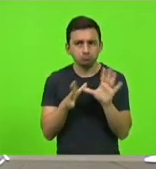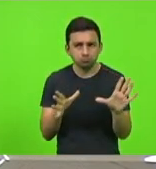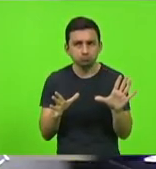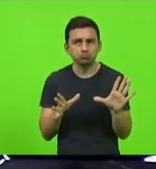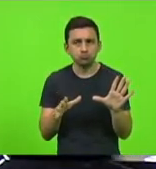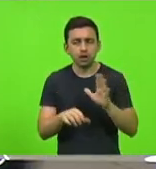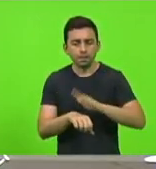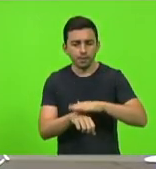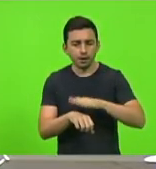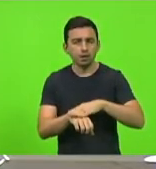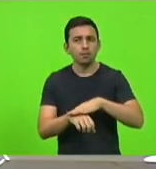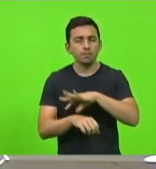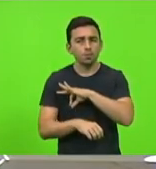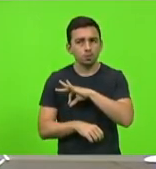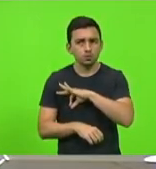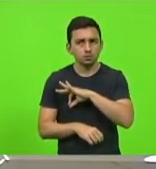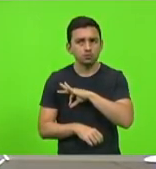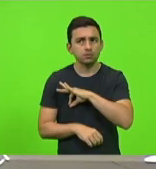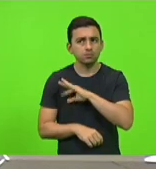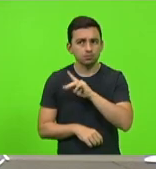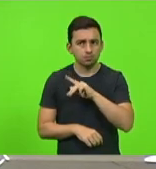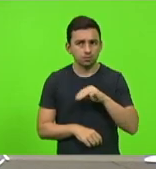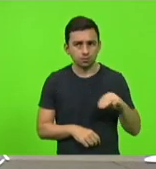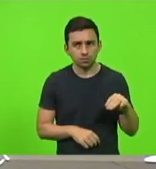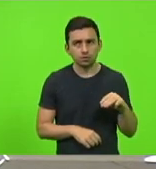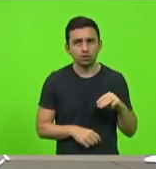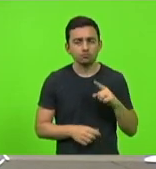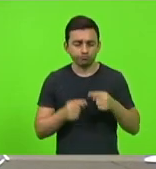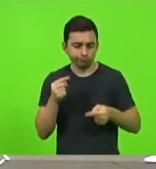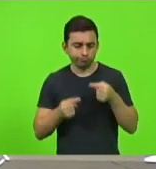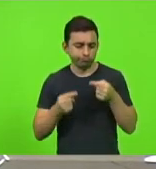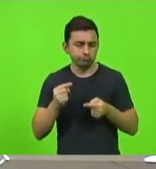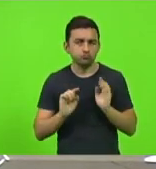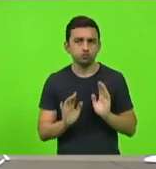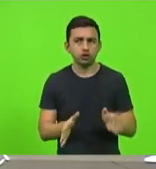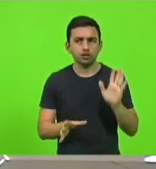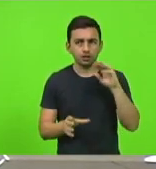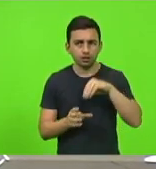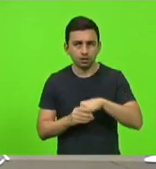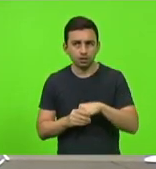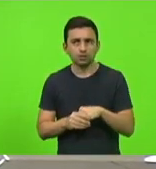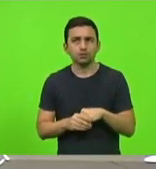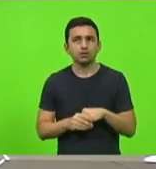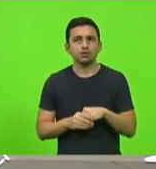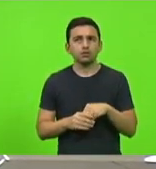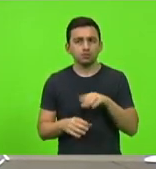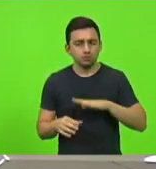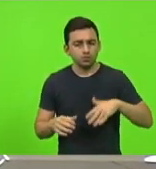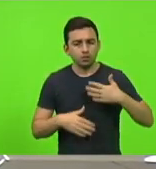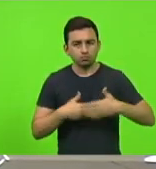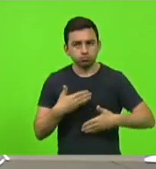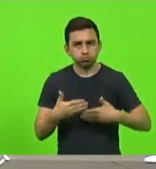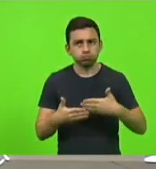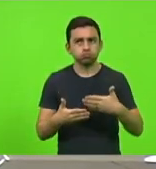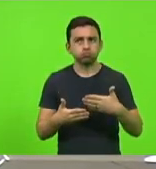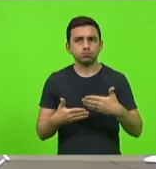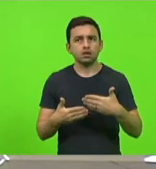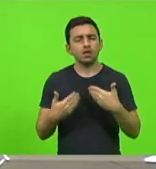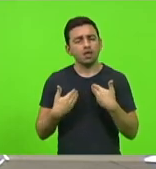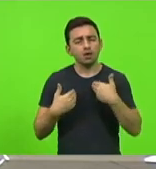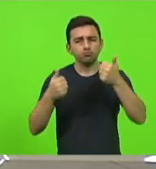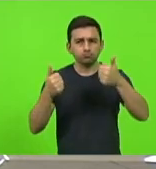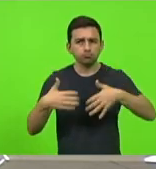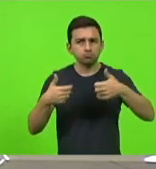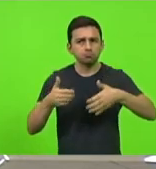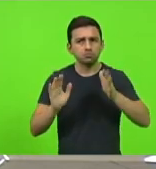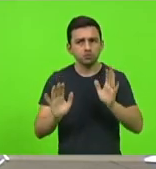da Polícia Militar pela discussão que nós fizemos no interno de toda a corporação ao longo deste período. E aí eu teci algumas considerações,